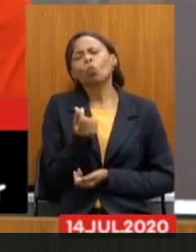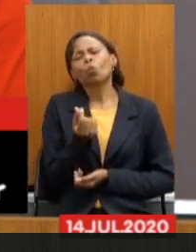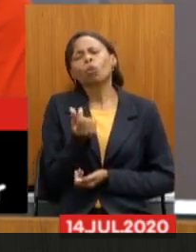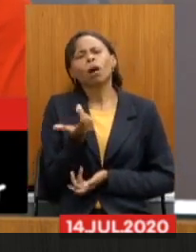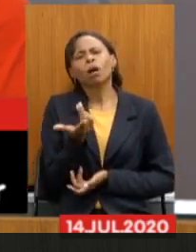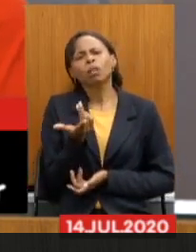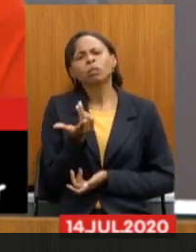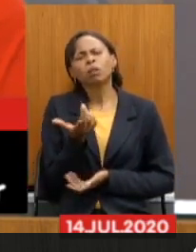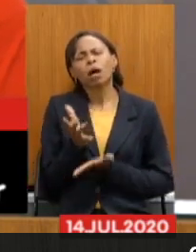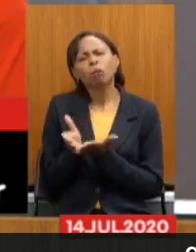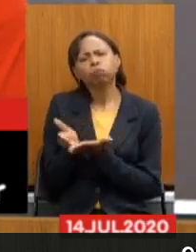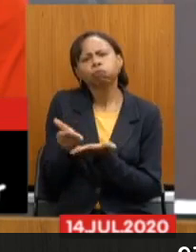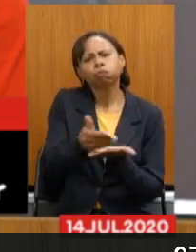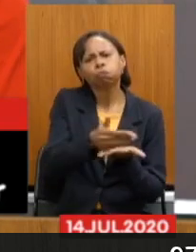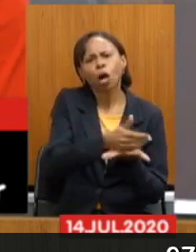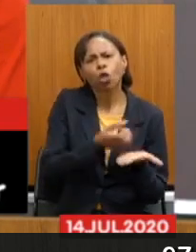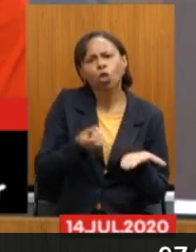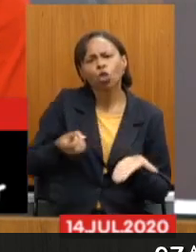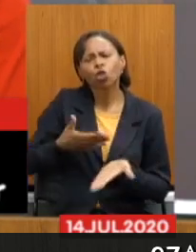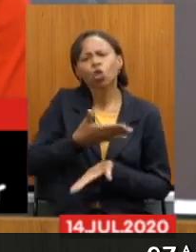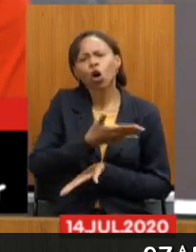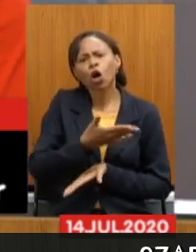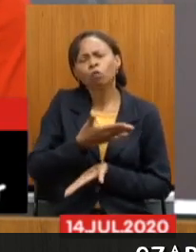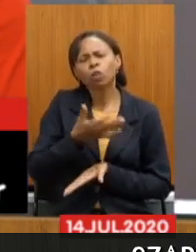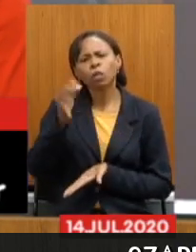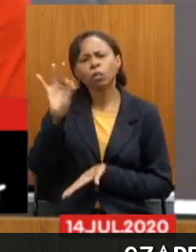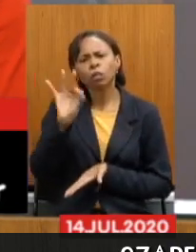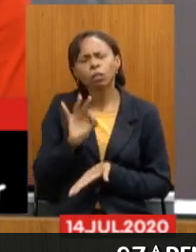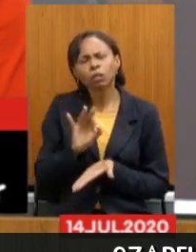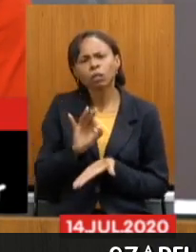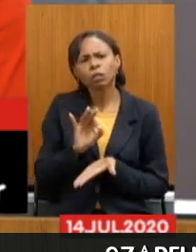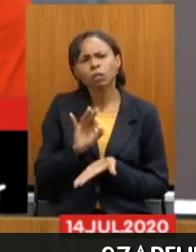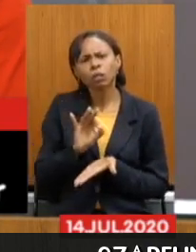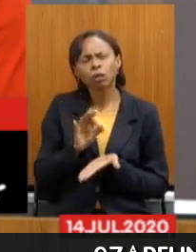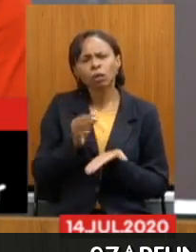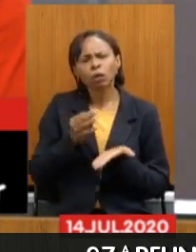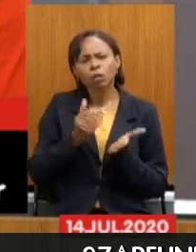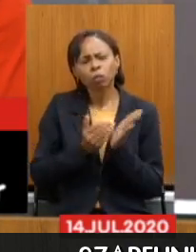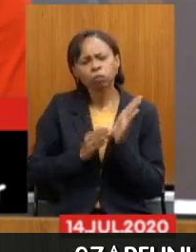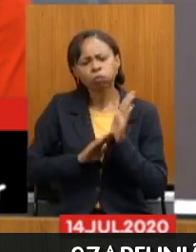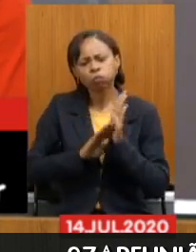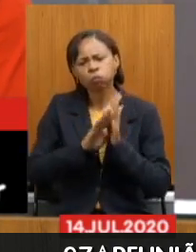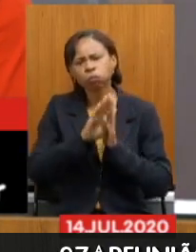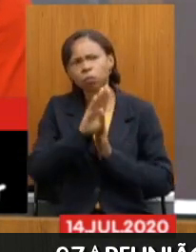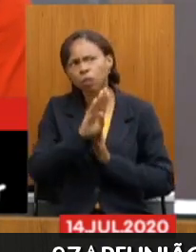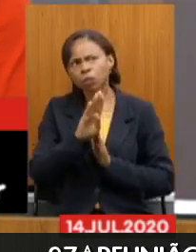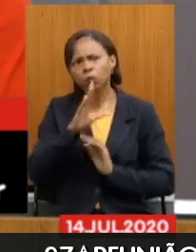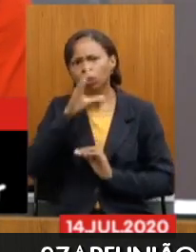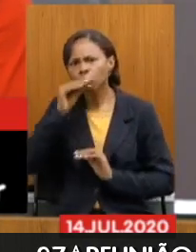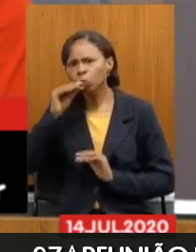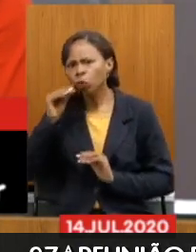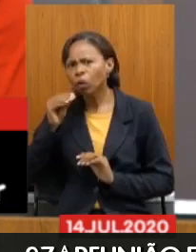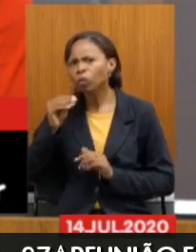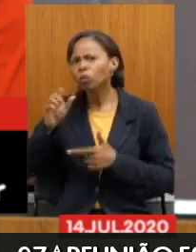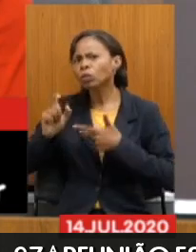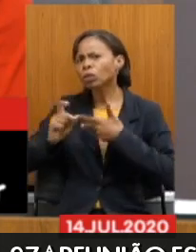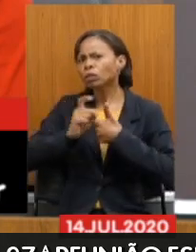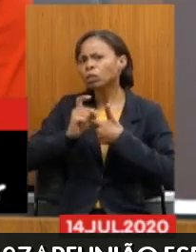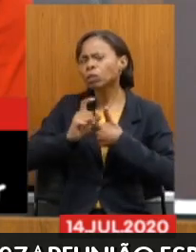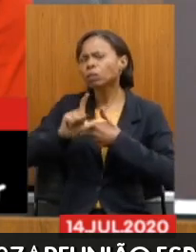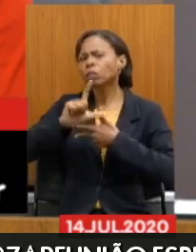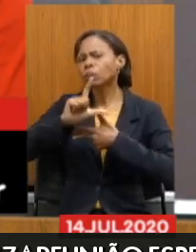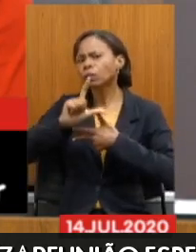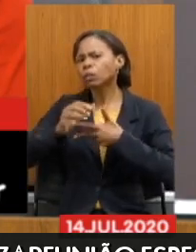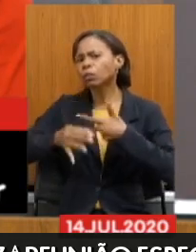representa a arrecadação da nova contribuição previdenciária progressiva proveniente dos servidores dos poderes executivo,